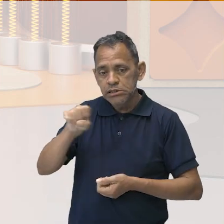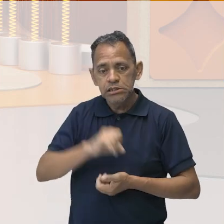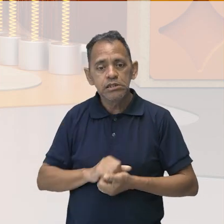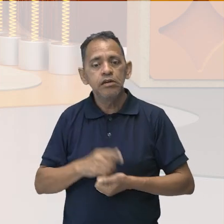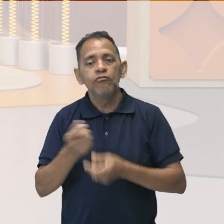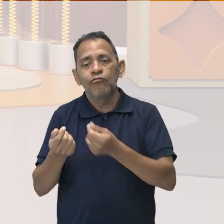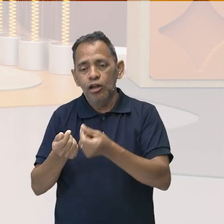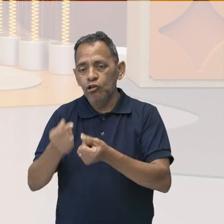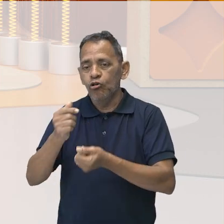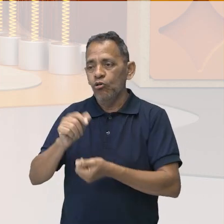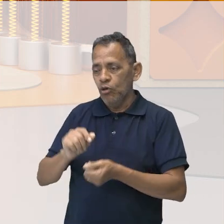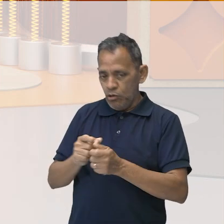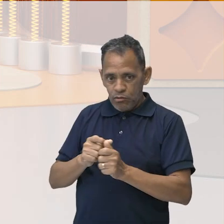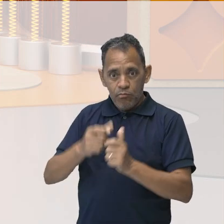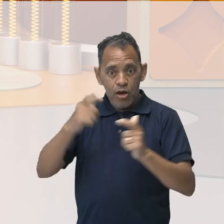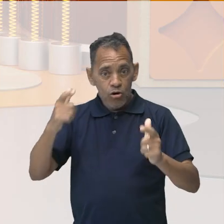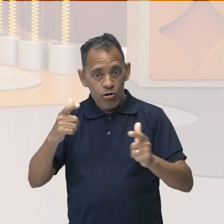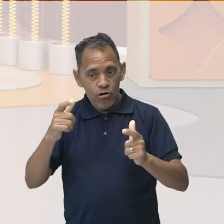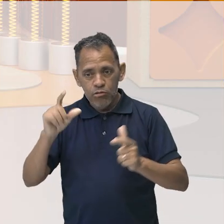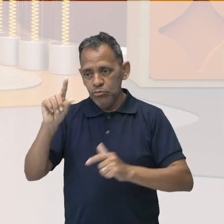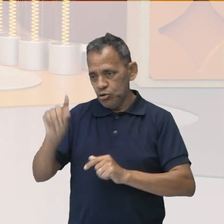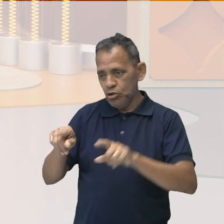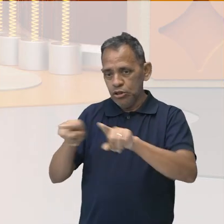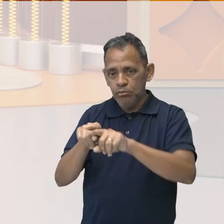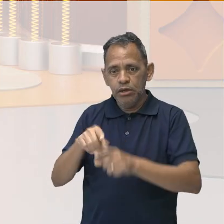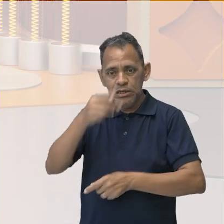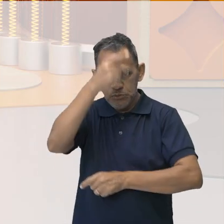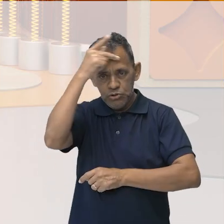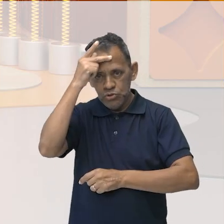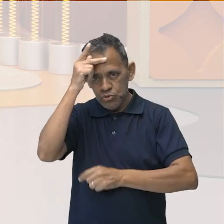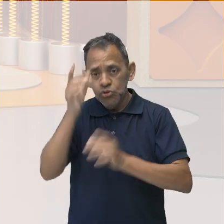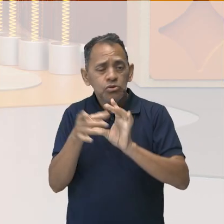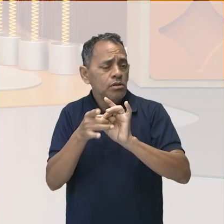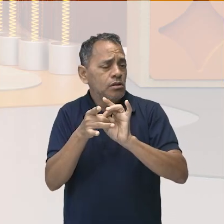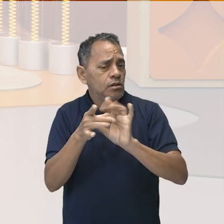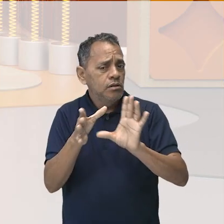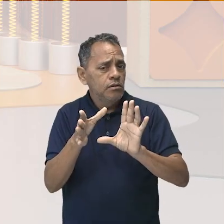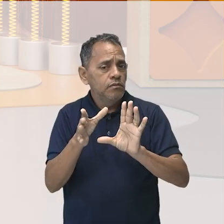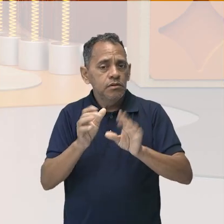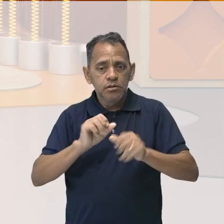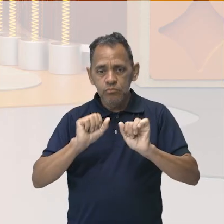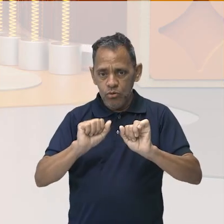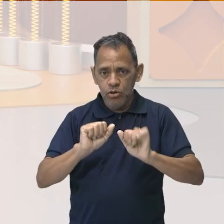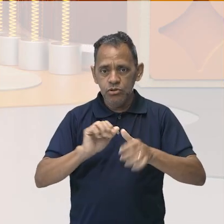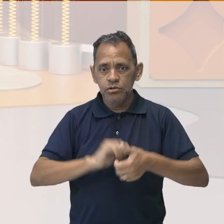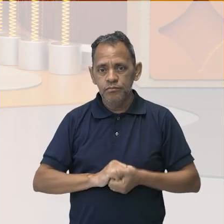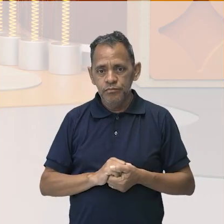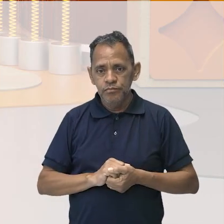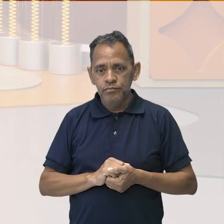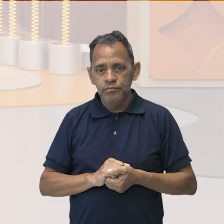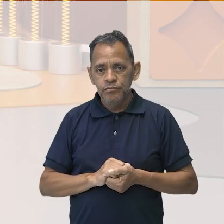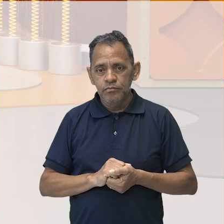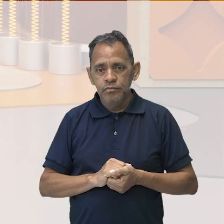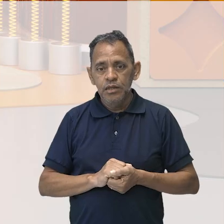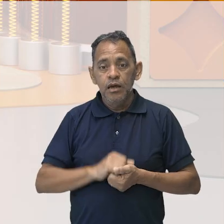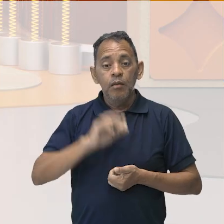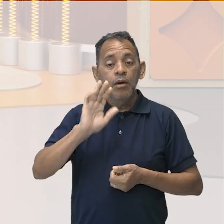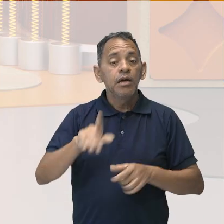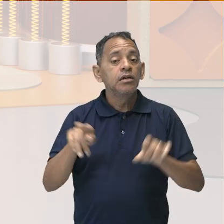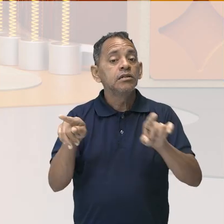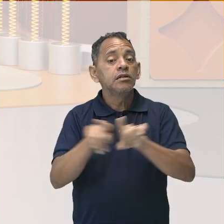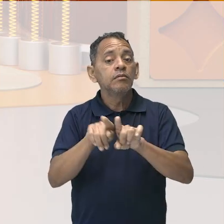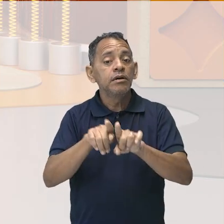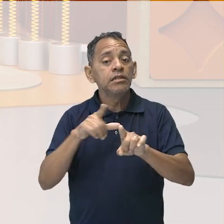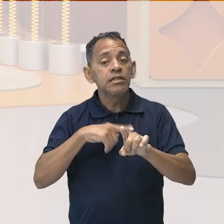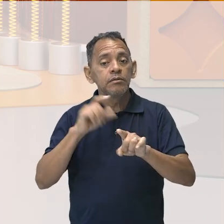bom? Então, os consumidores também vão ser livres para escolher, e isso é uma das vantagens do sistema capitalista. Mas temos